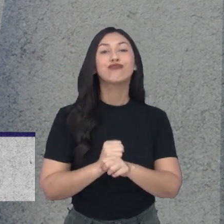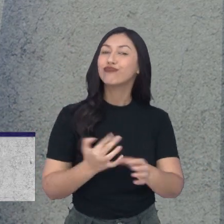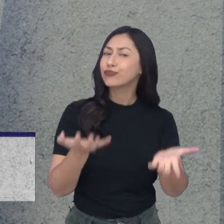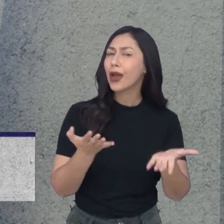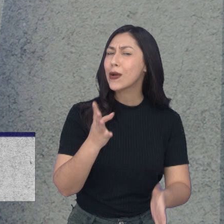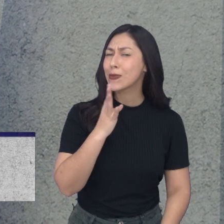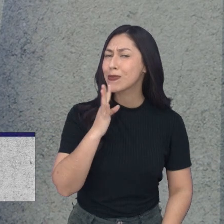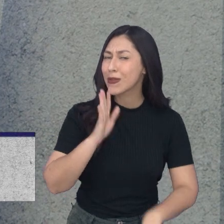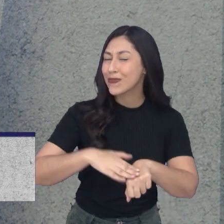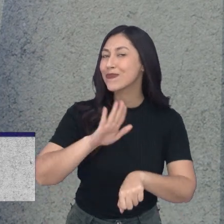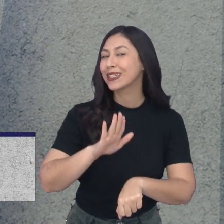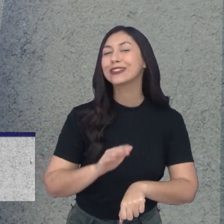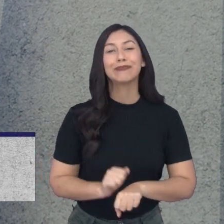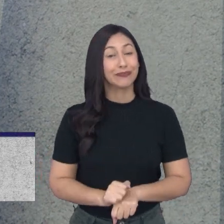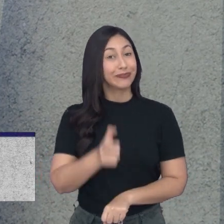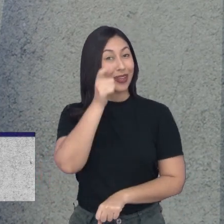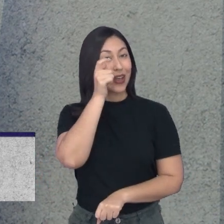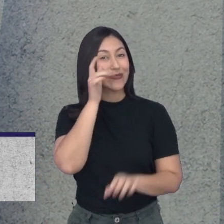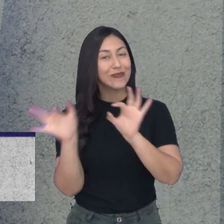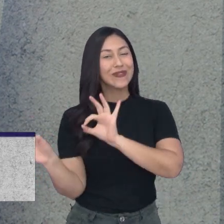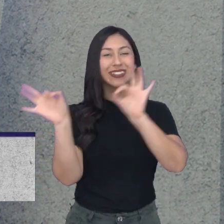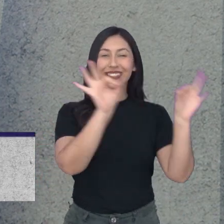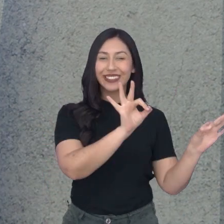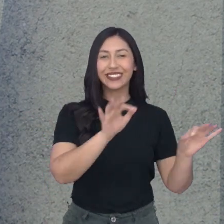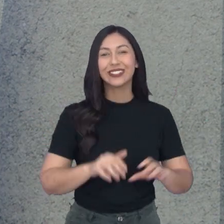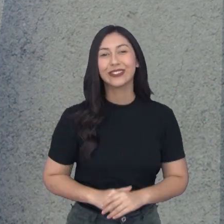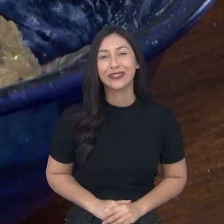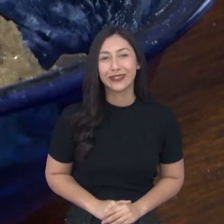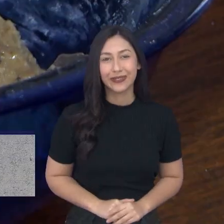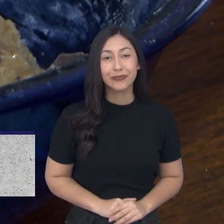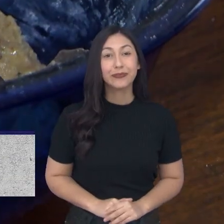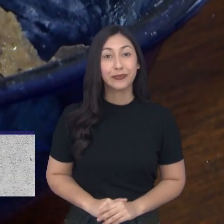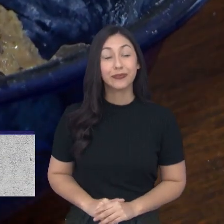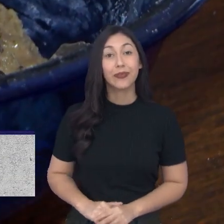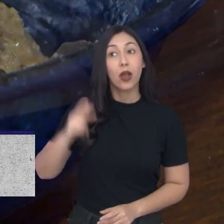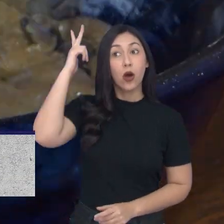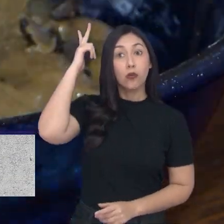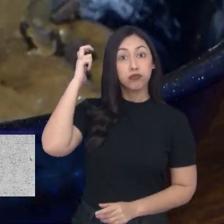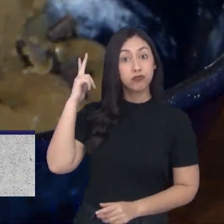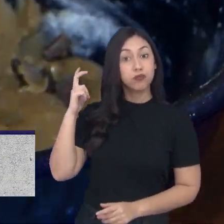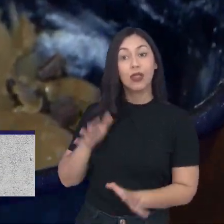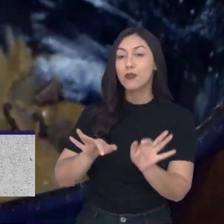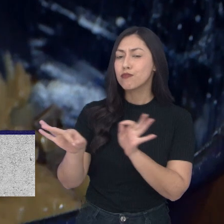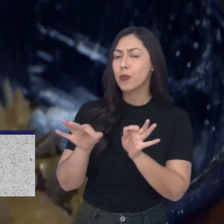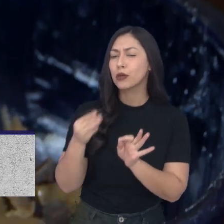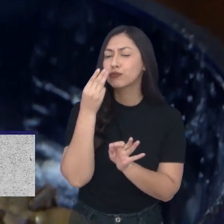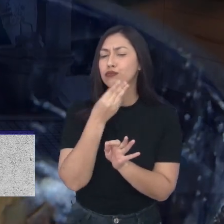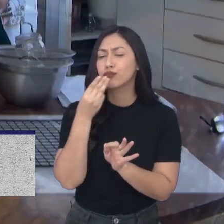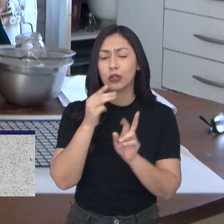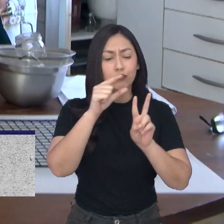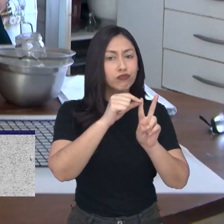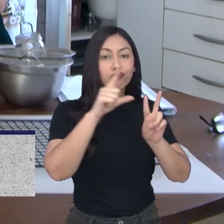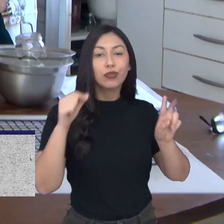mais sobre esse ramo? Olha o que você vai ver aqui no programa de hoje. A Vanessa Nascimento preparou um doce vegano